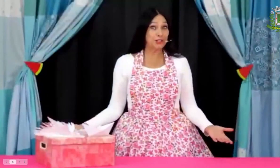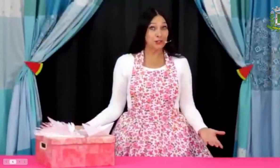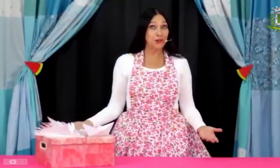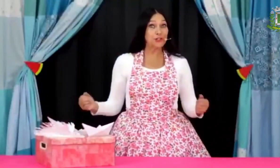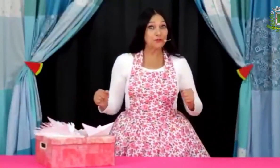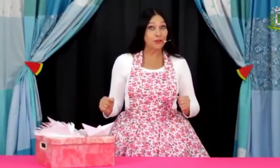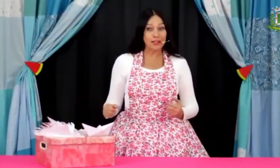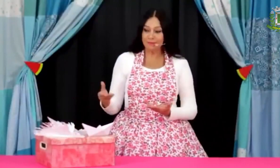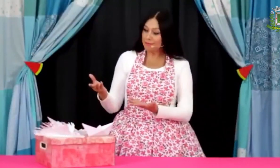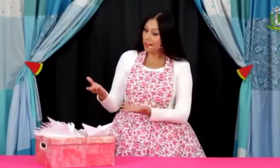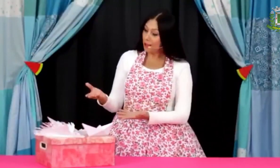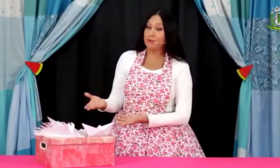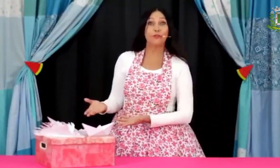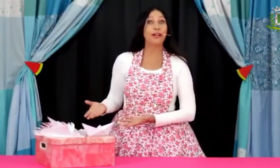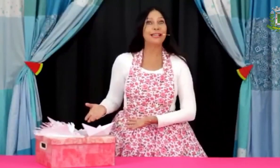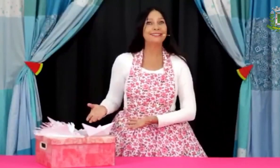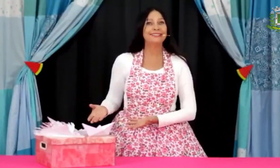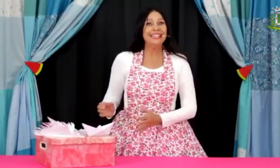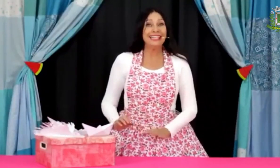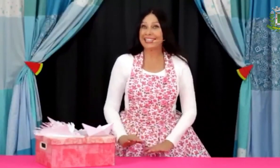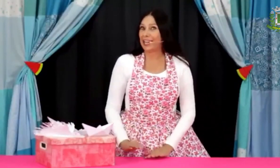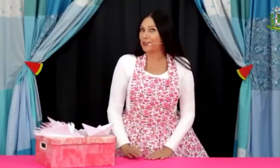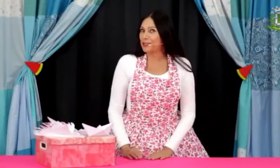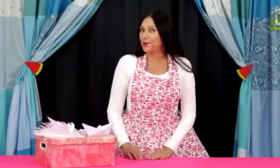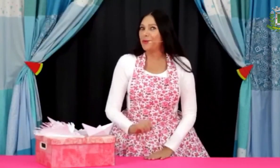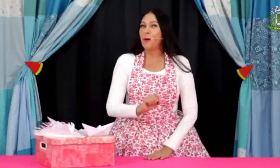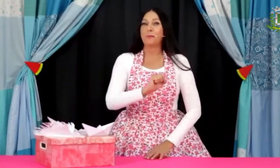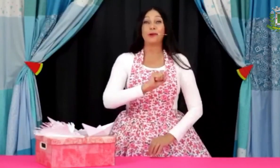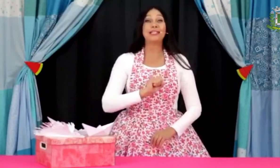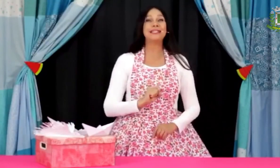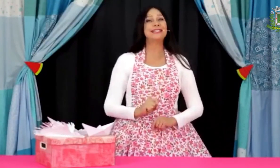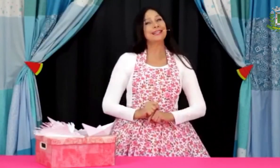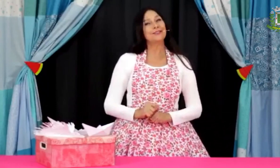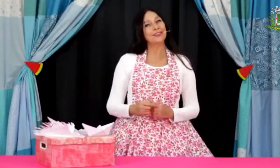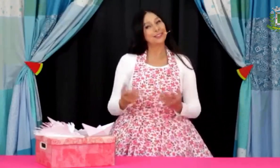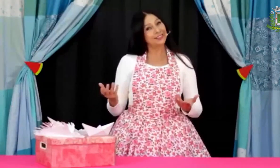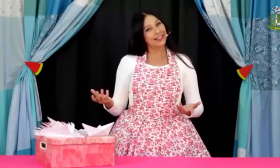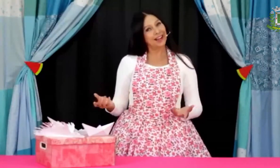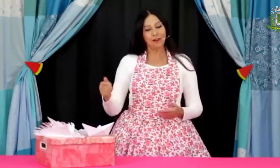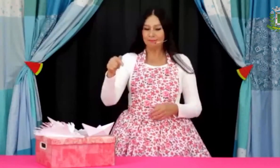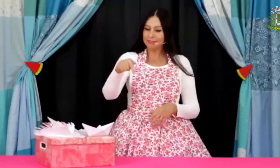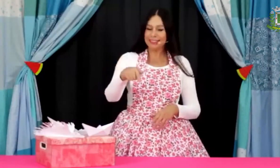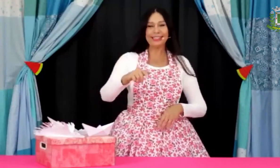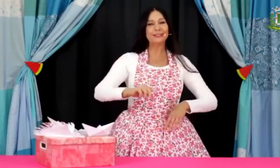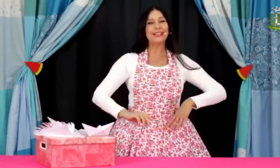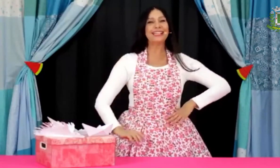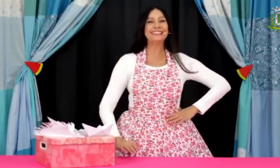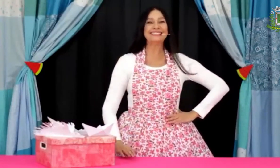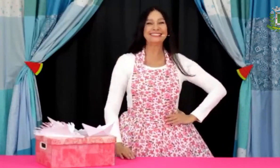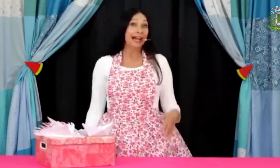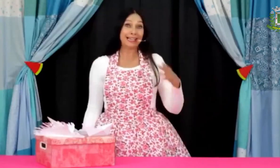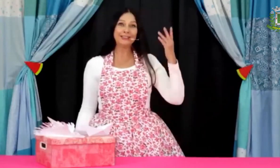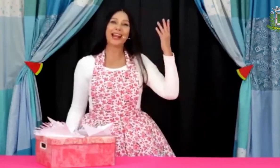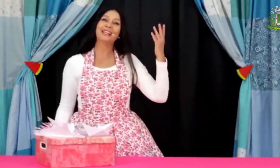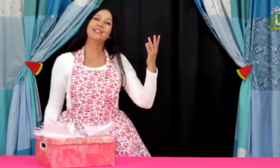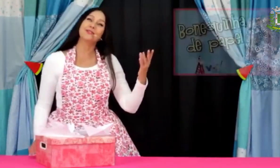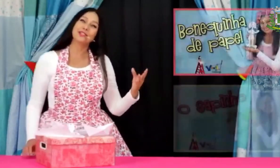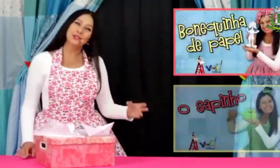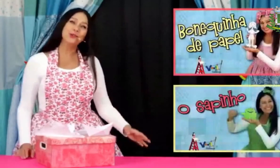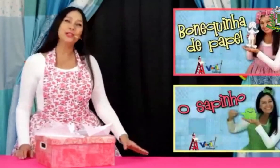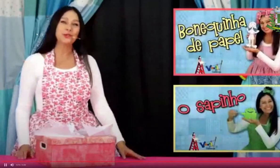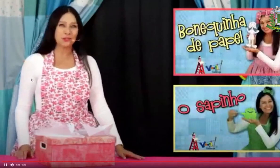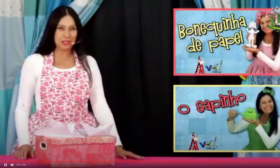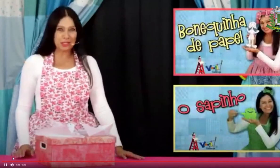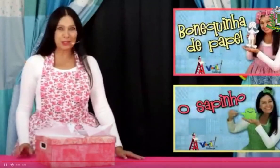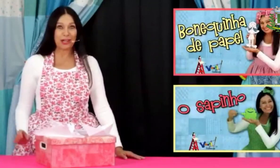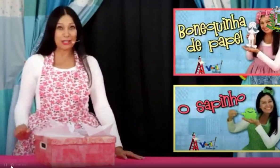E a história de hoje foi A Folha. E quem gostou pode se inscrever no canal clicando aqui. Aqui do lado estão